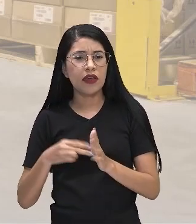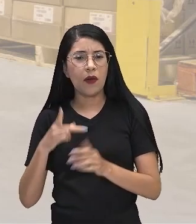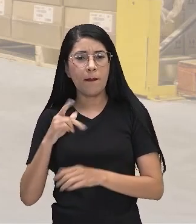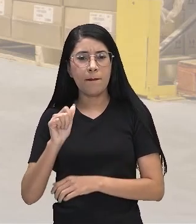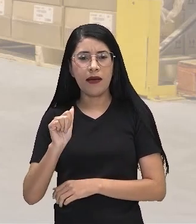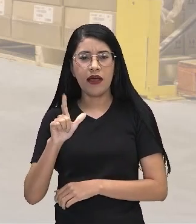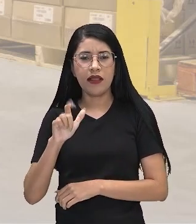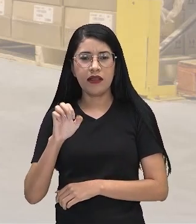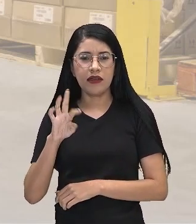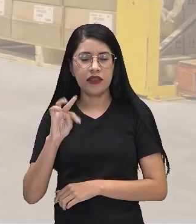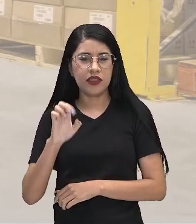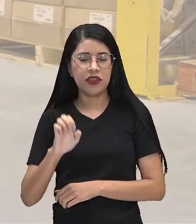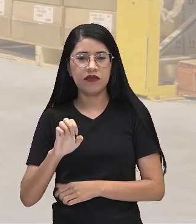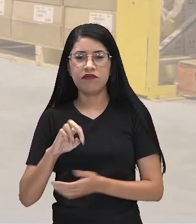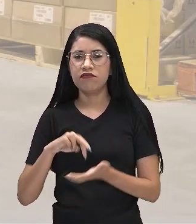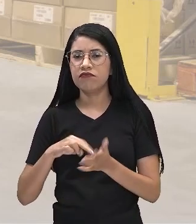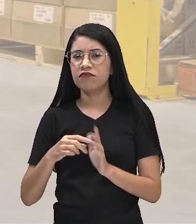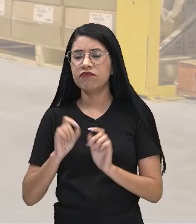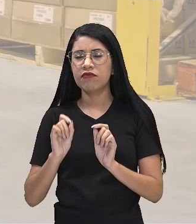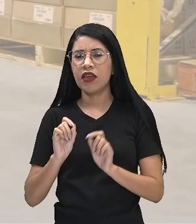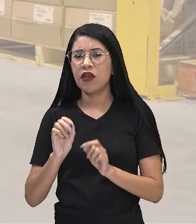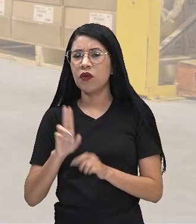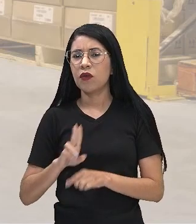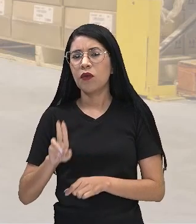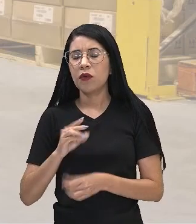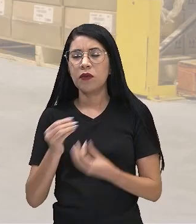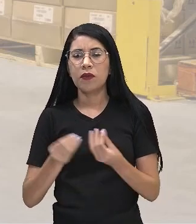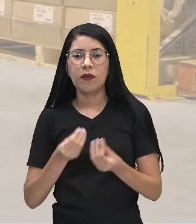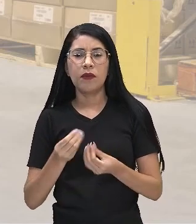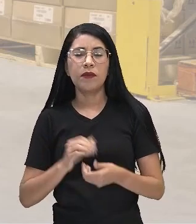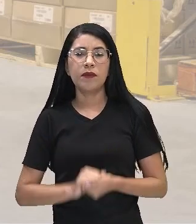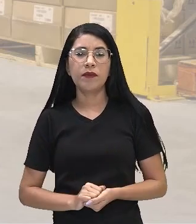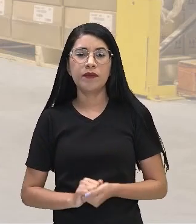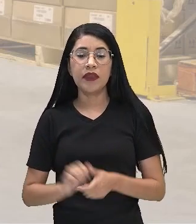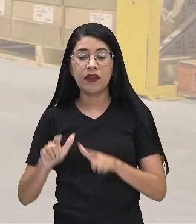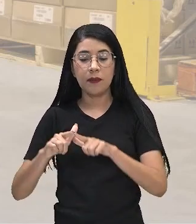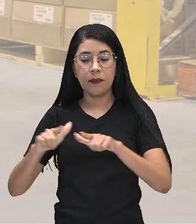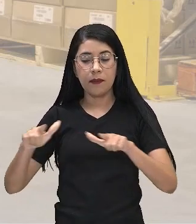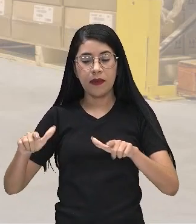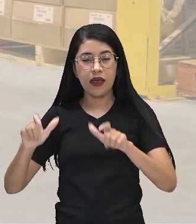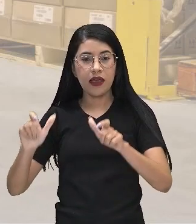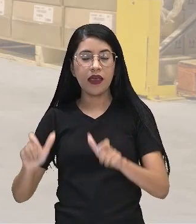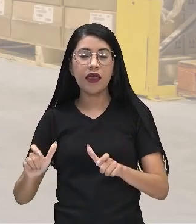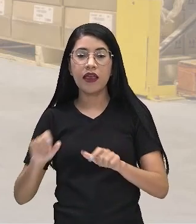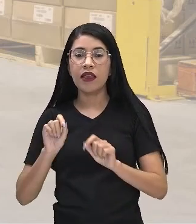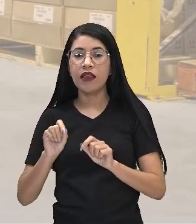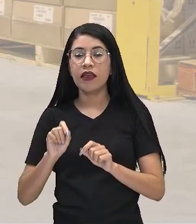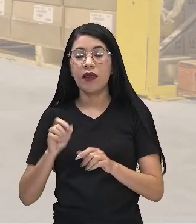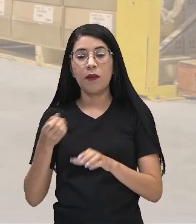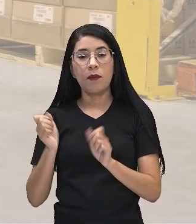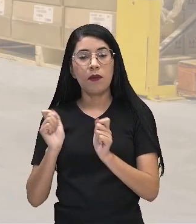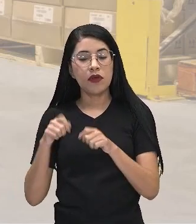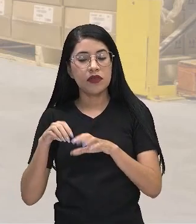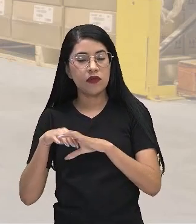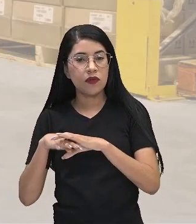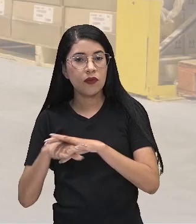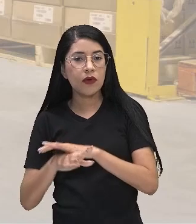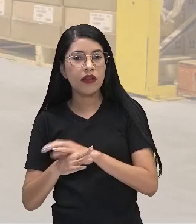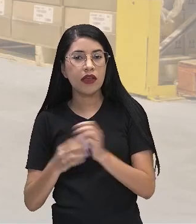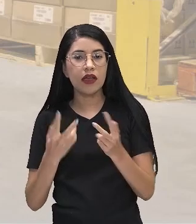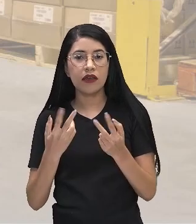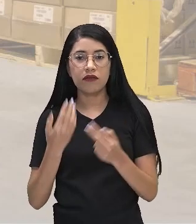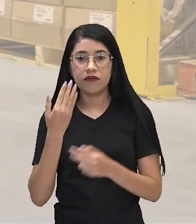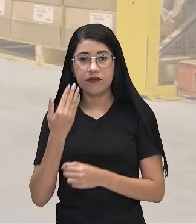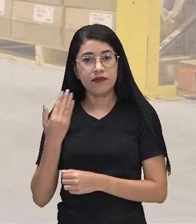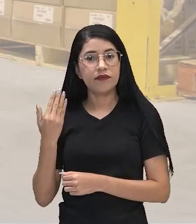Você sabe o que é um pallet? Né? Então, um porta-pallet é uma estrutura de armazenamento, né, como você está vendo aqui,